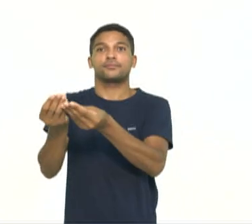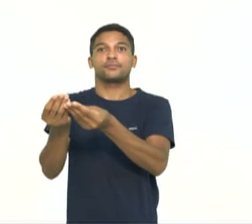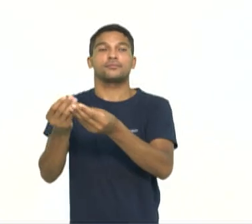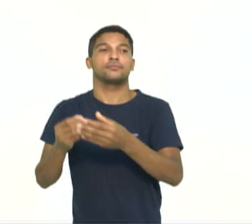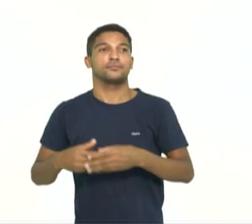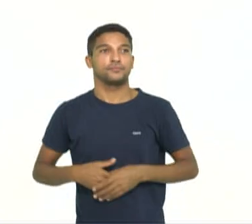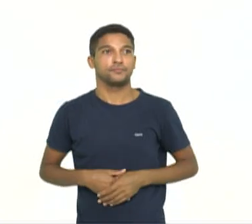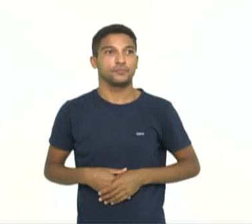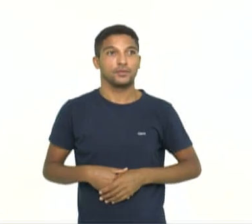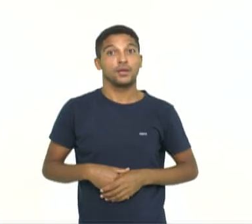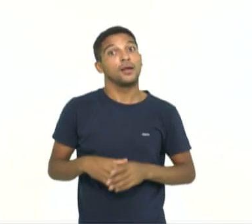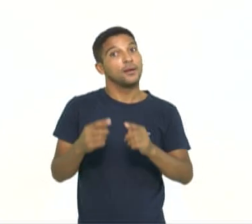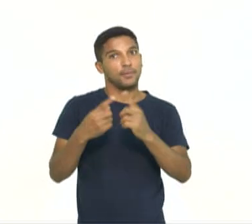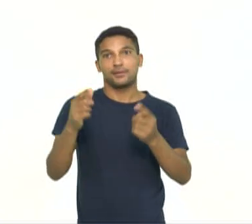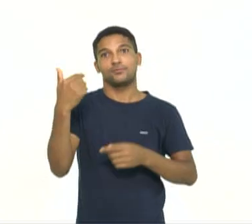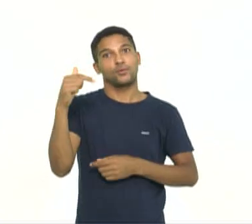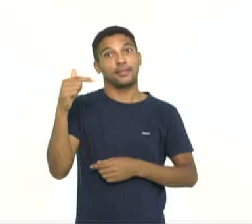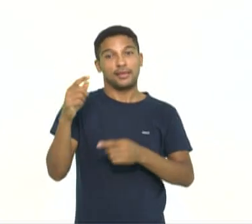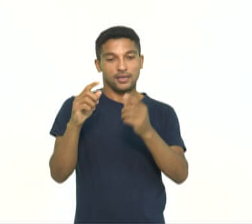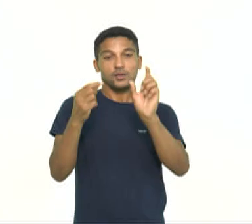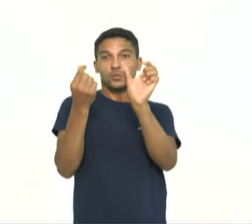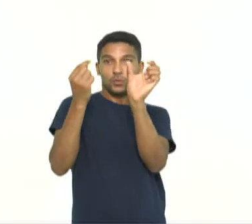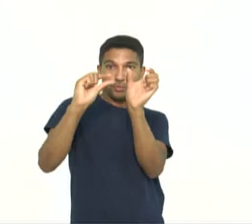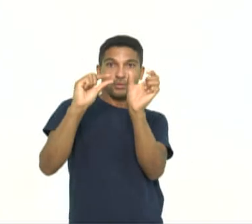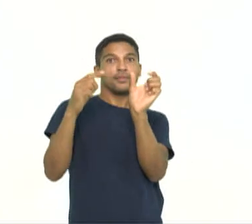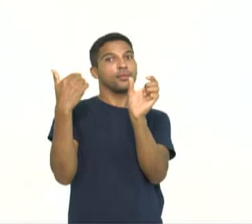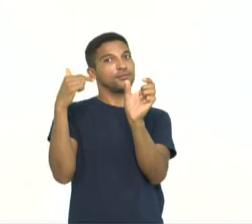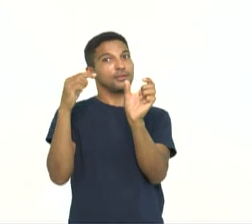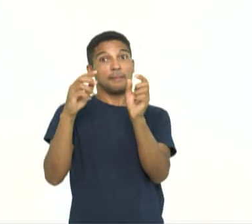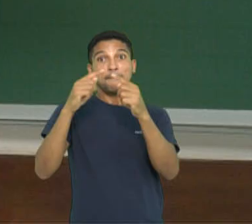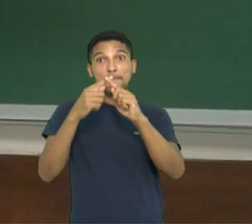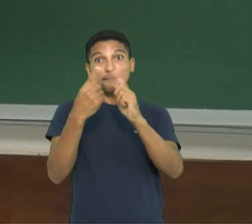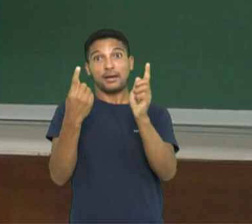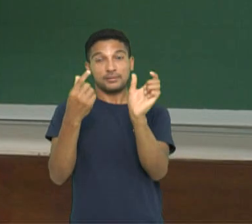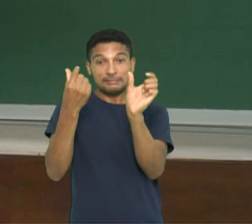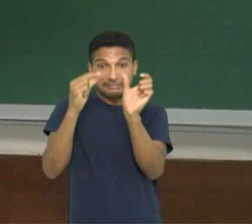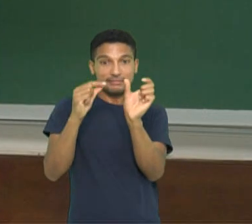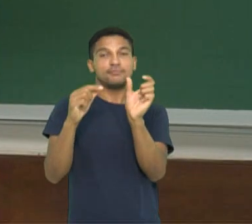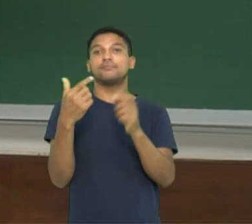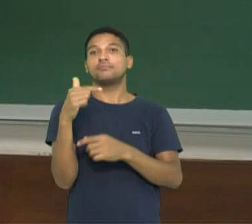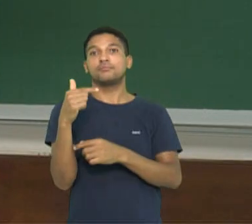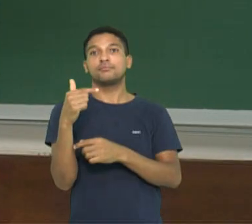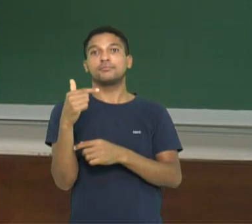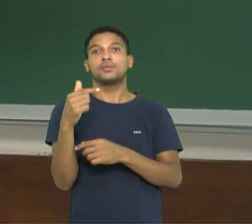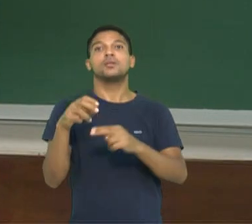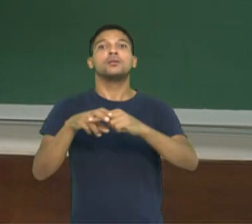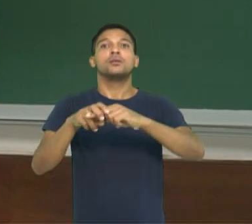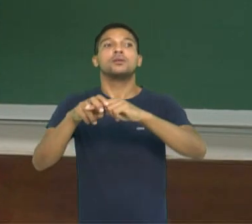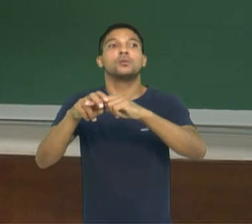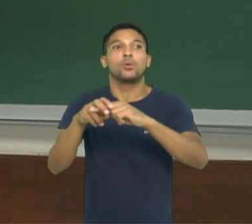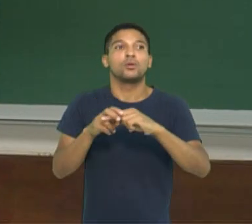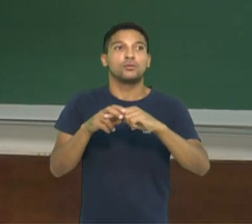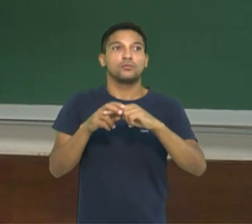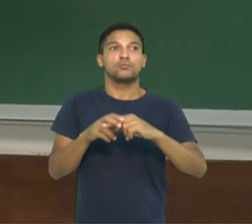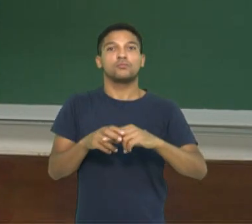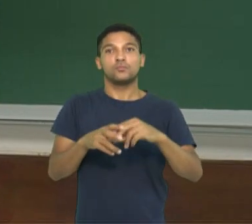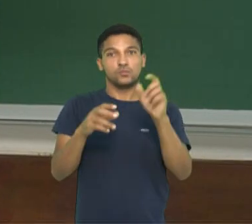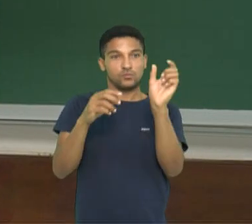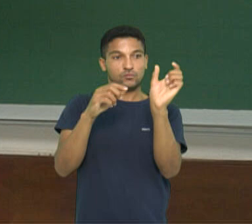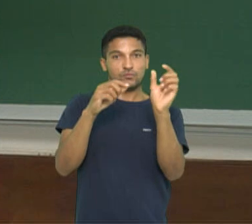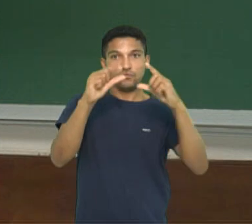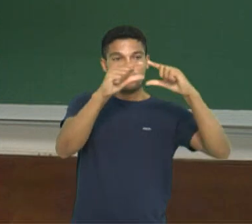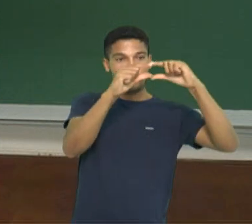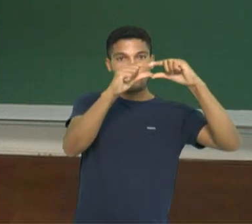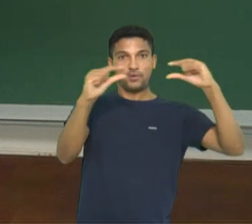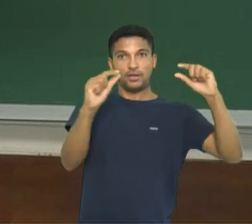de sindética, mas como não existe a conjunção ali, está separado por ponto e vírgula essas duas orações, né, pessoal?